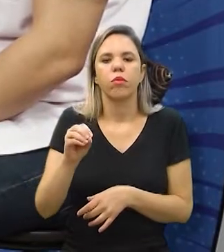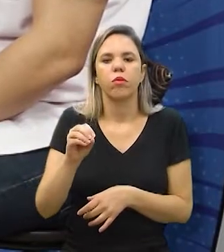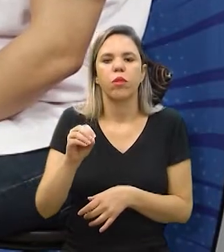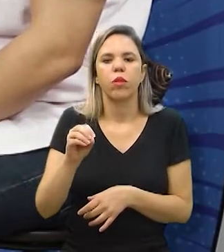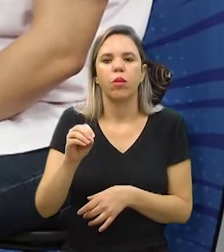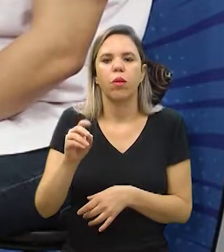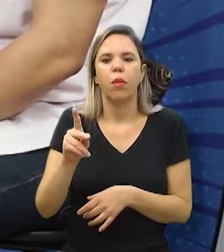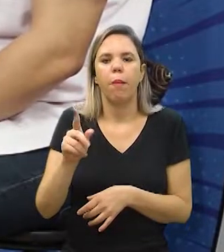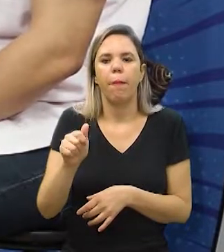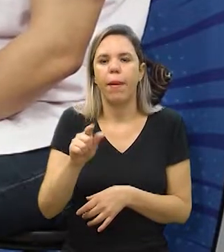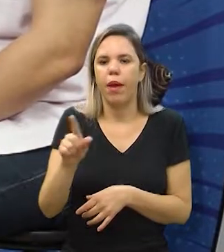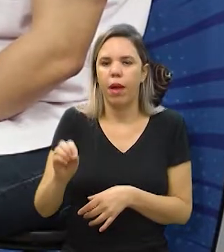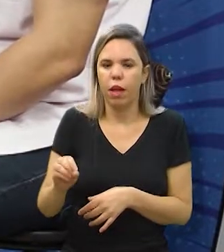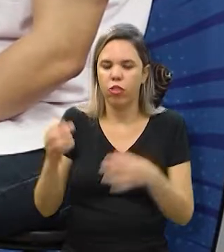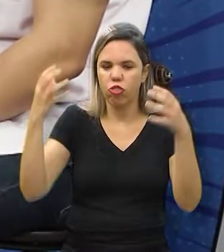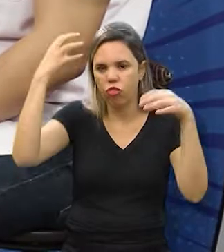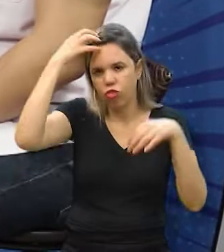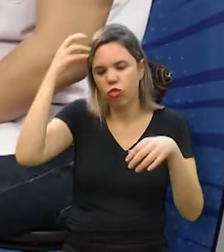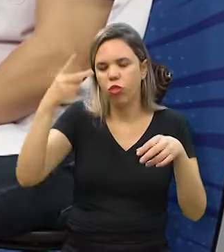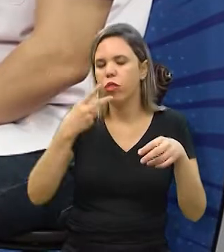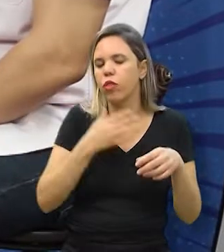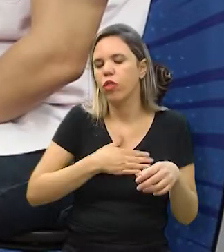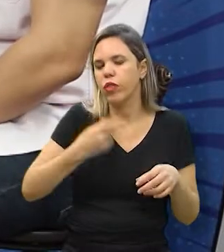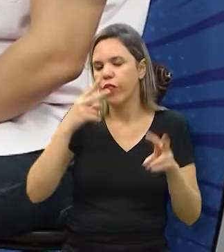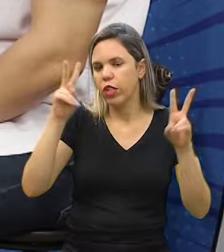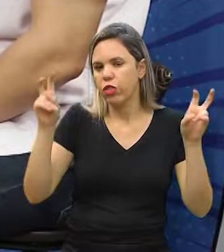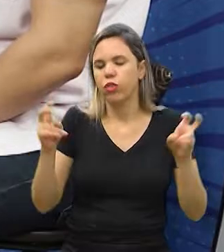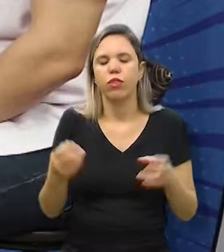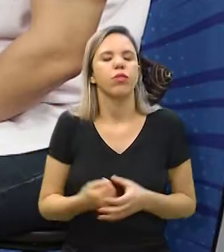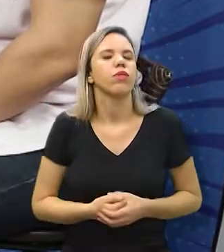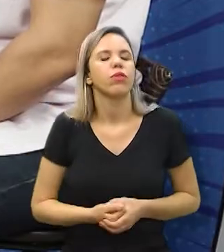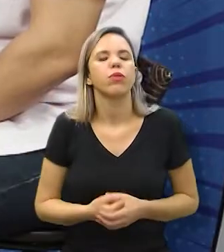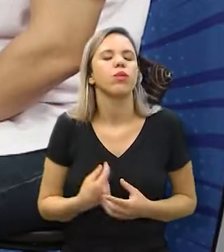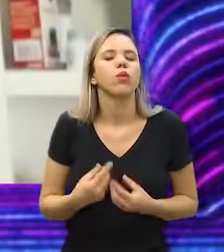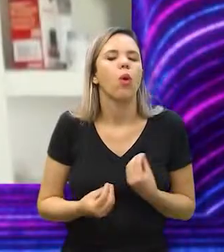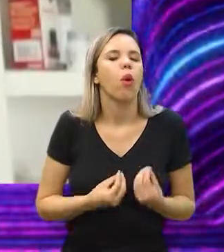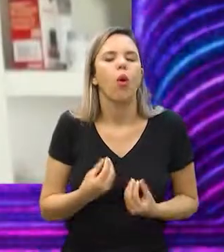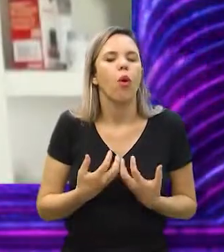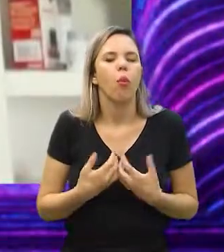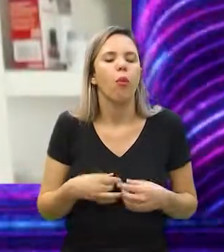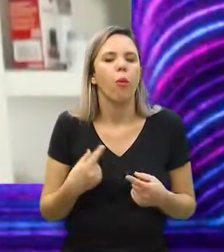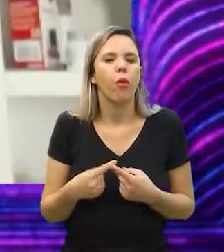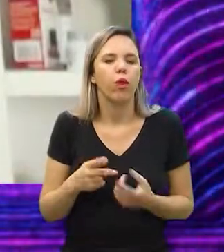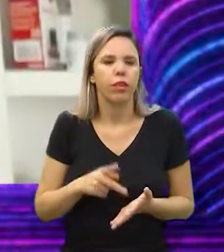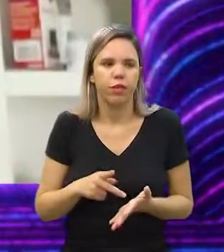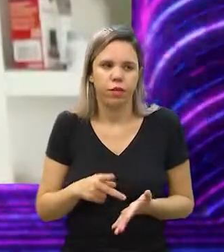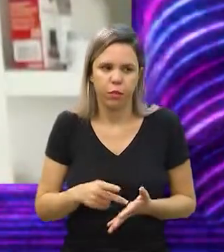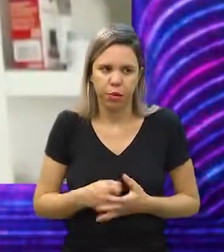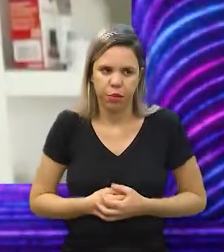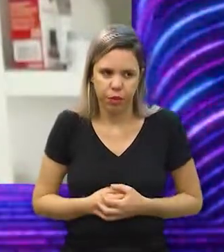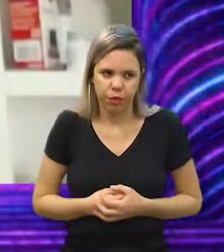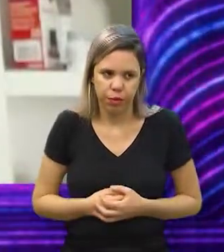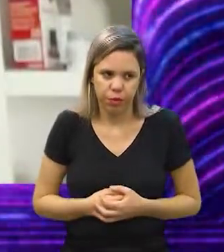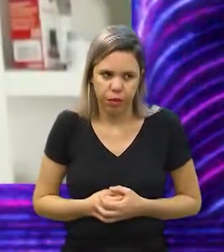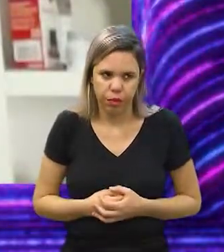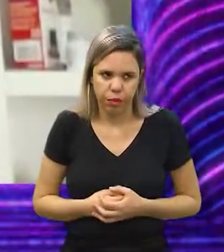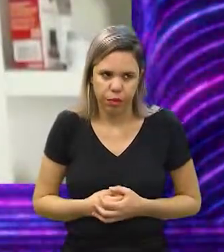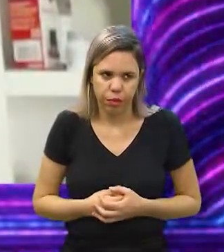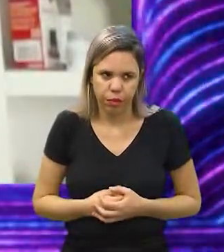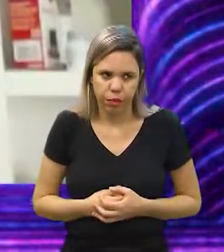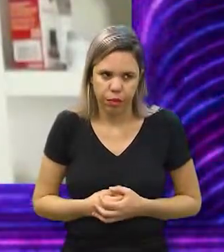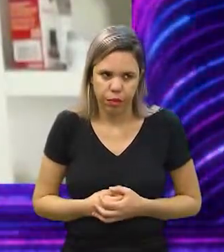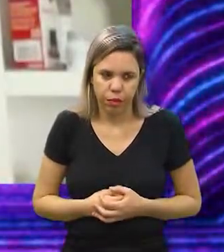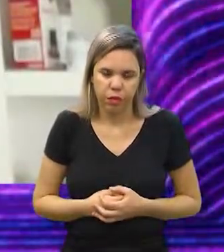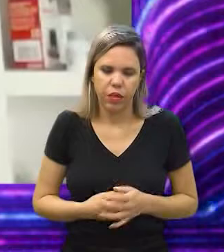Imperial, né? Queria que você falasse um pouquinho sobre o título. Então, na verdade, o Topázio Imperial, a